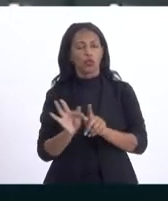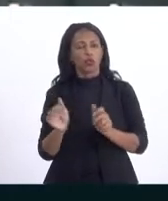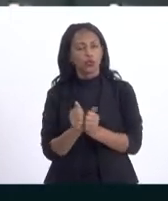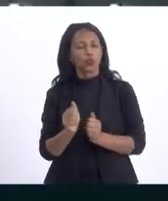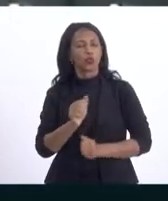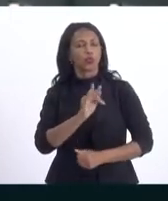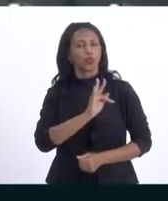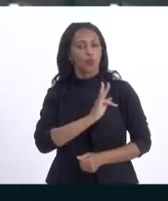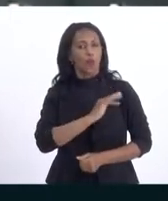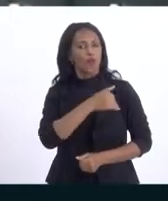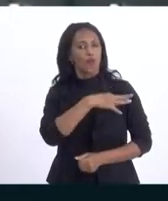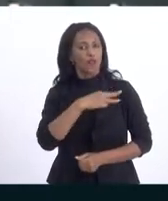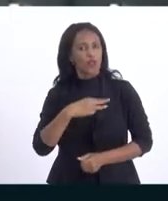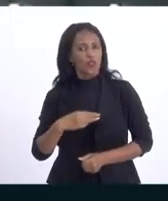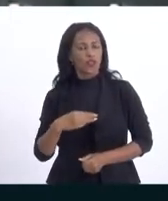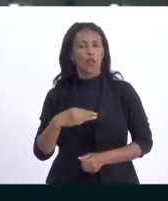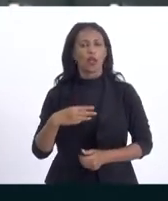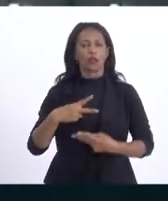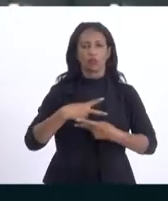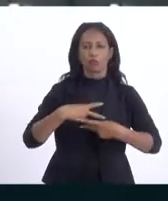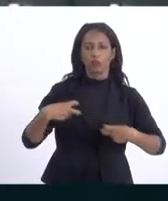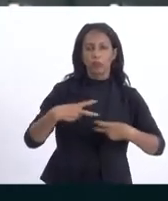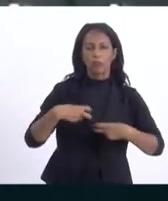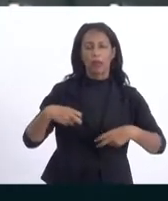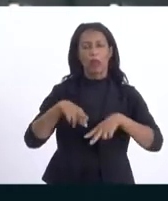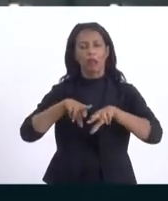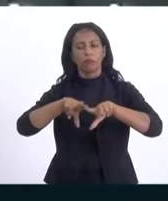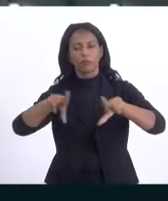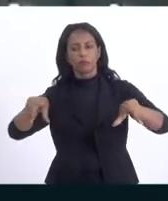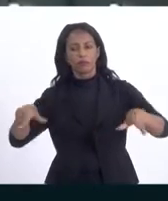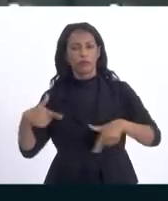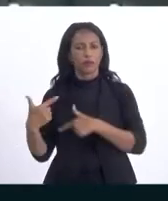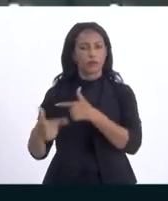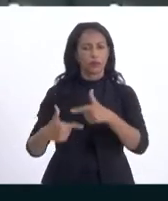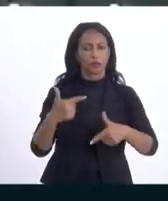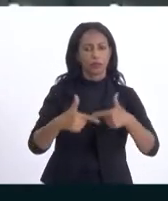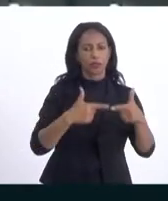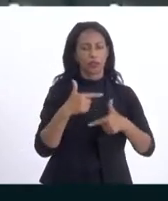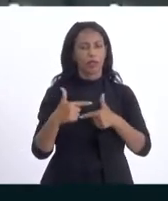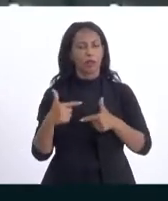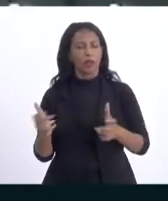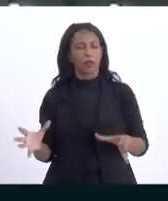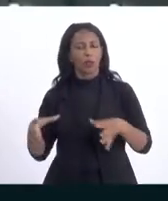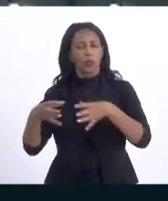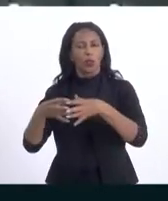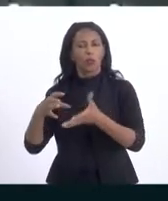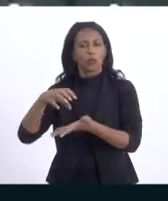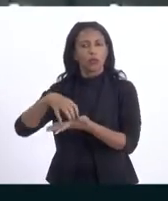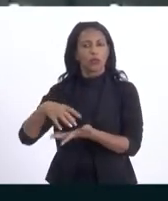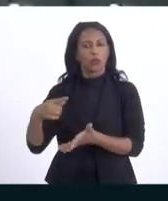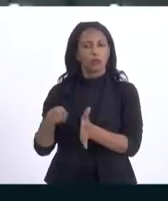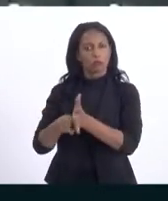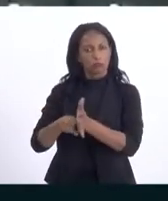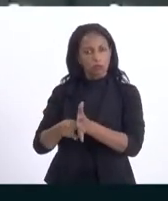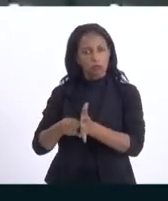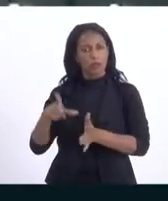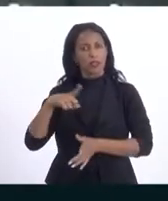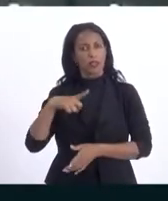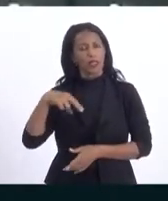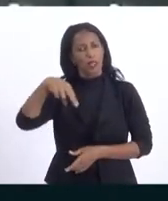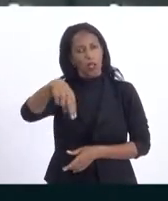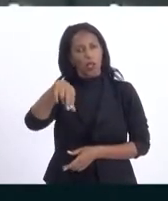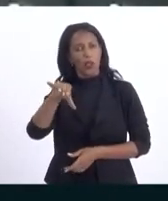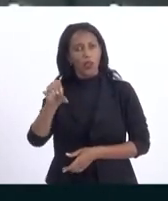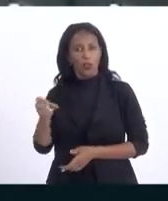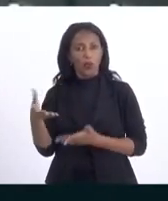Sebrae, que fazem um trabalho fantástico aí na região, junto com as universidades e os centros de pesquisa hoje que existem aí dentro do Noroeste